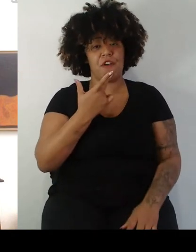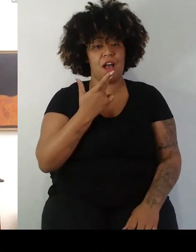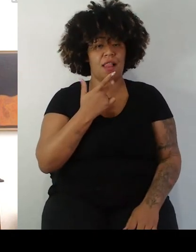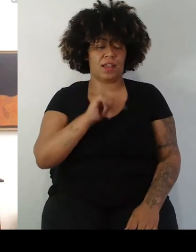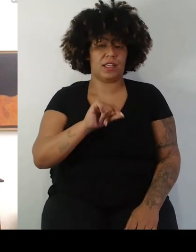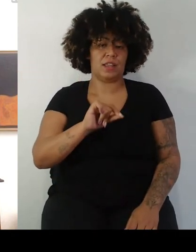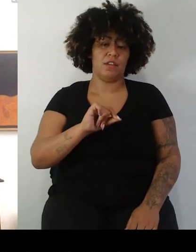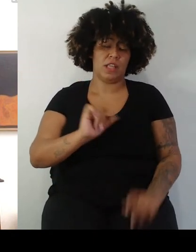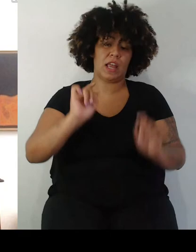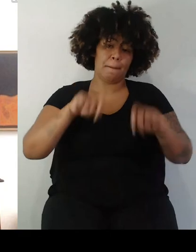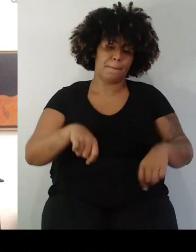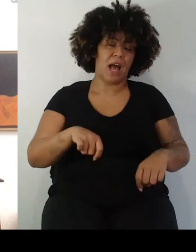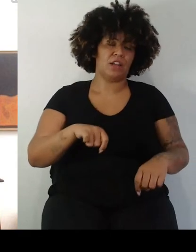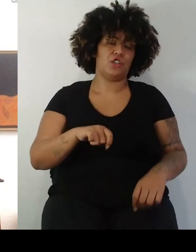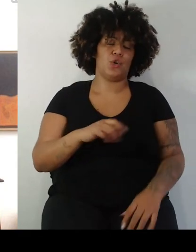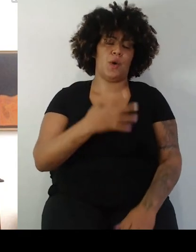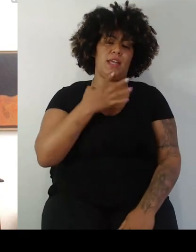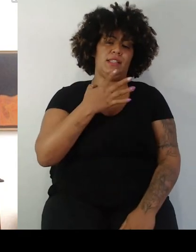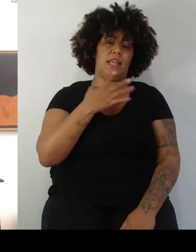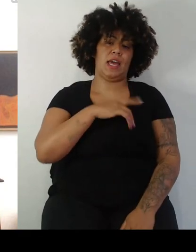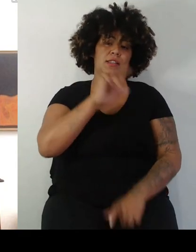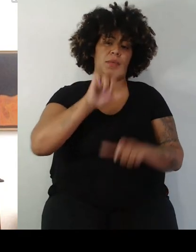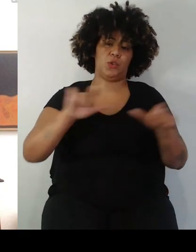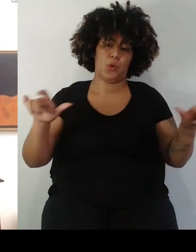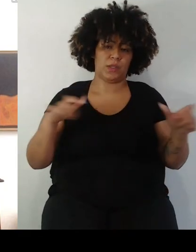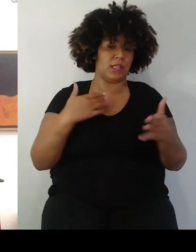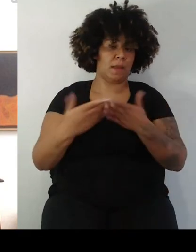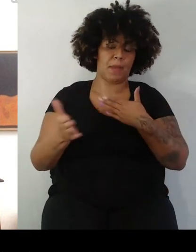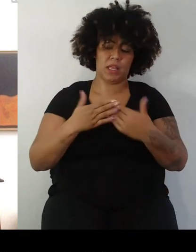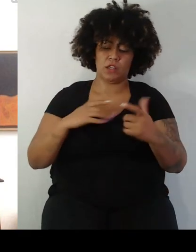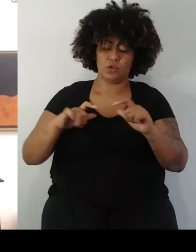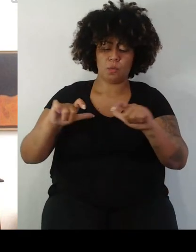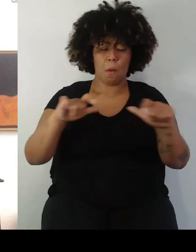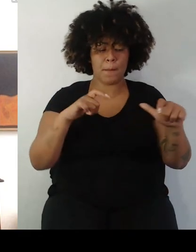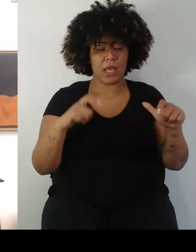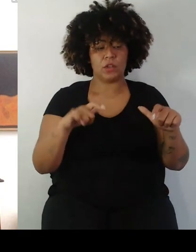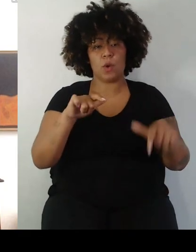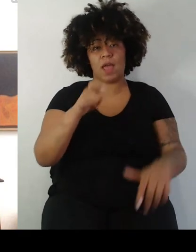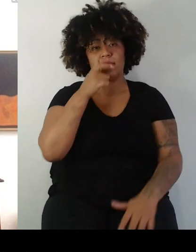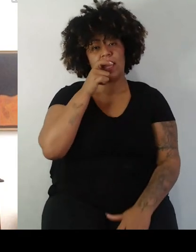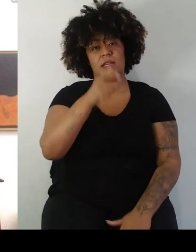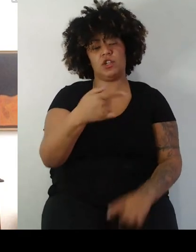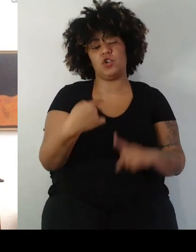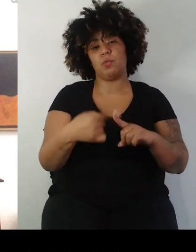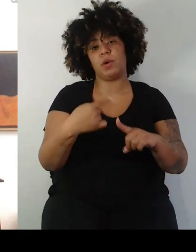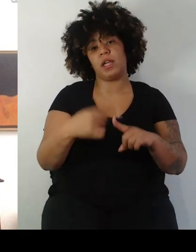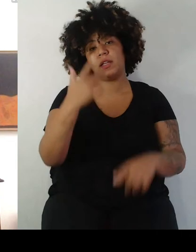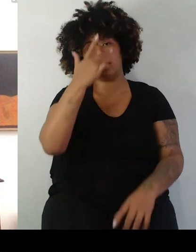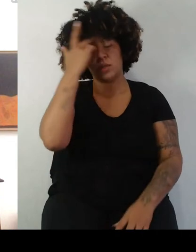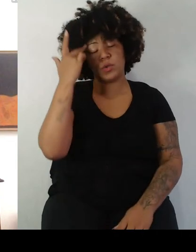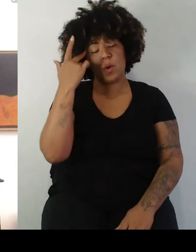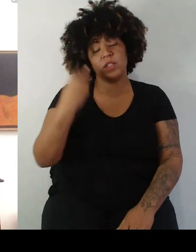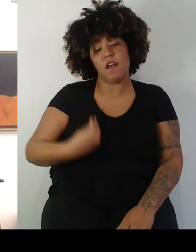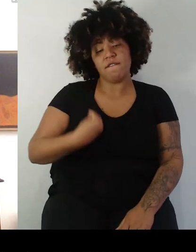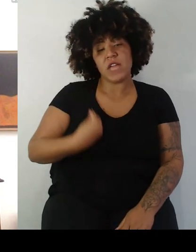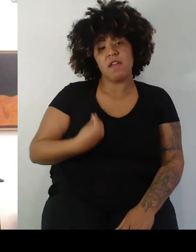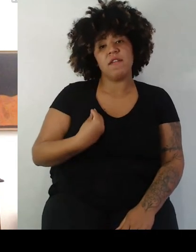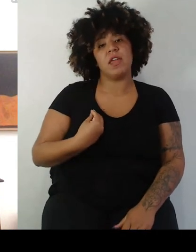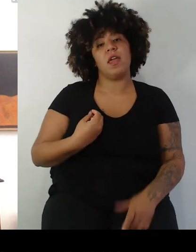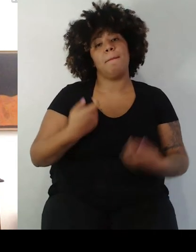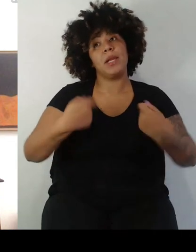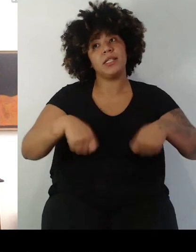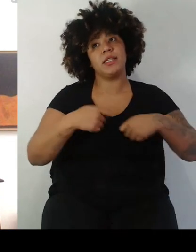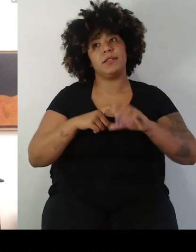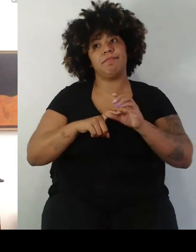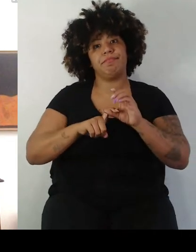o interessante dos animais é que os animais vivem e dependem dos seus instintos os animais não